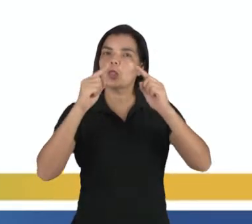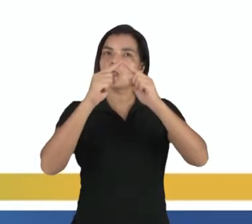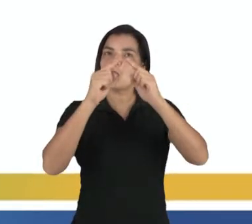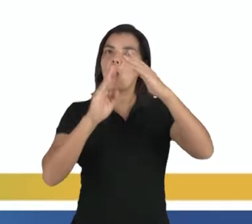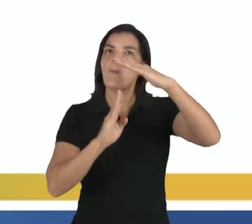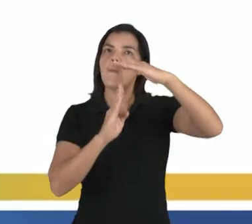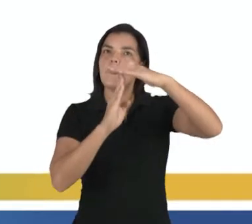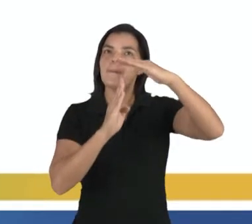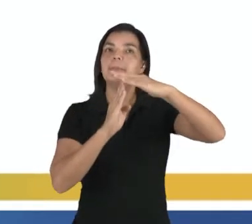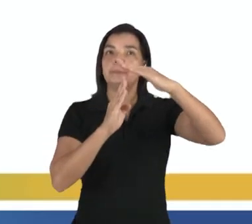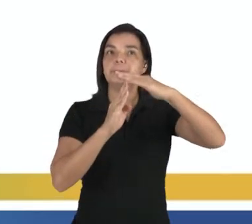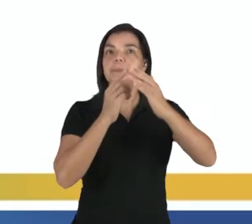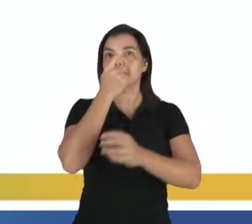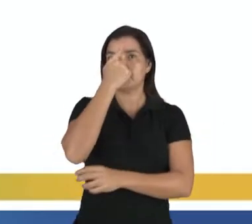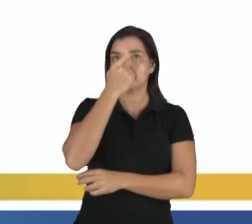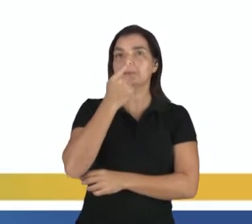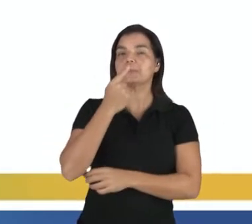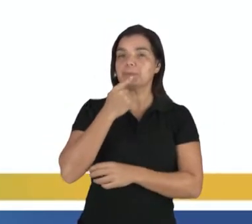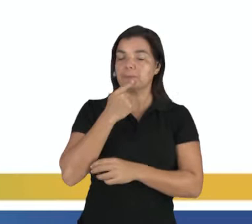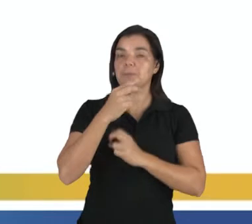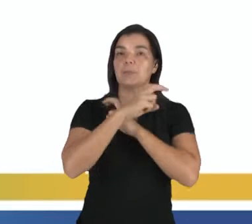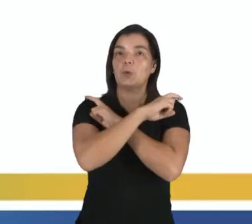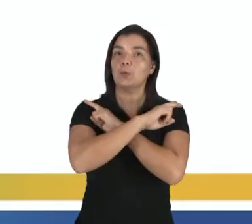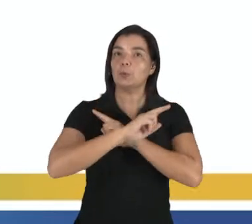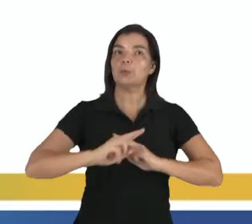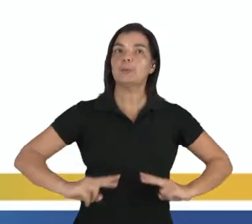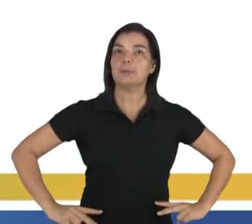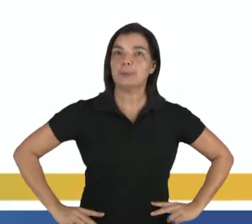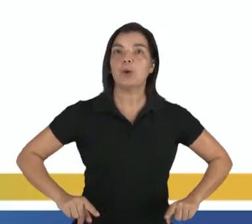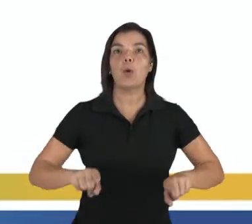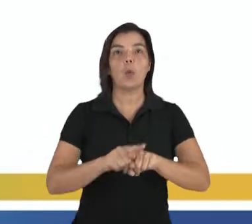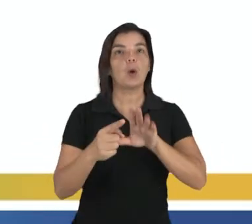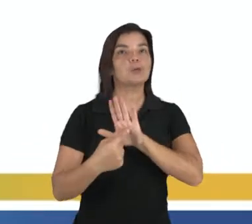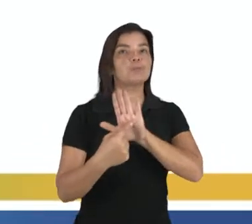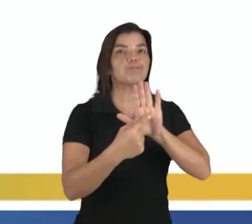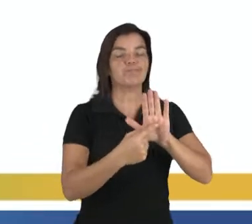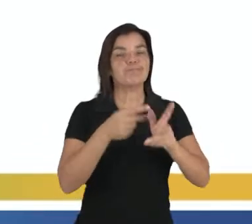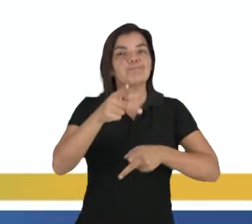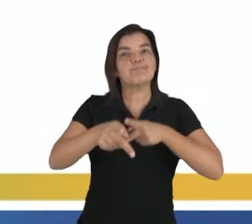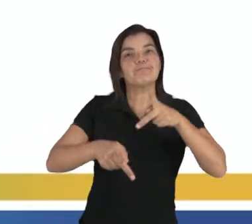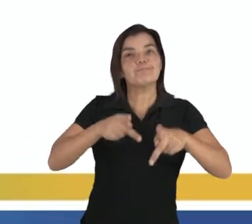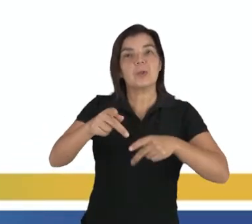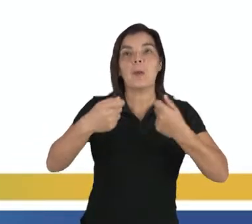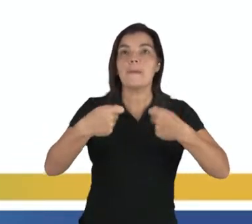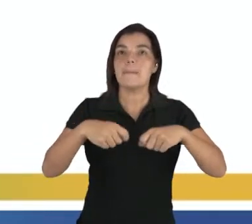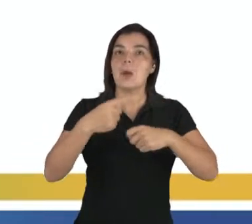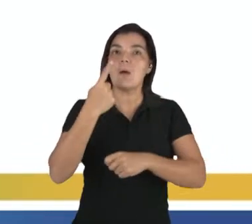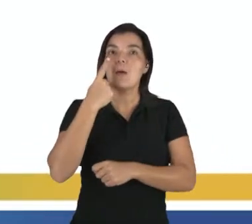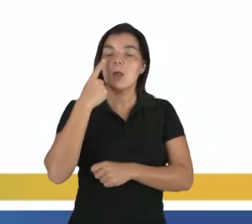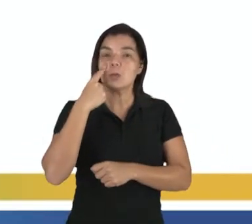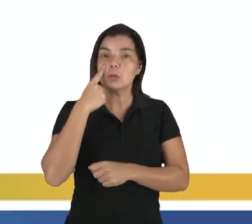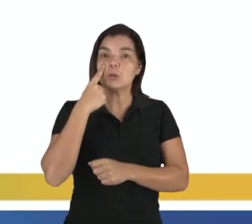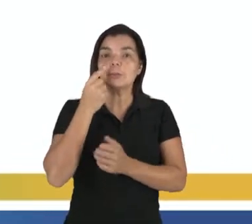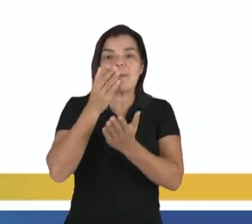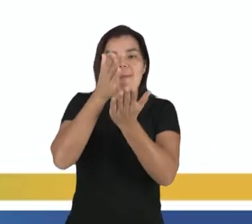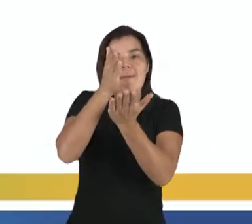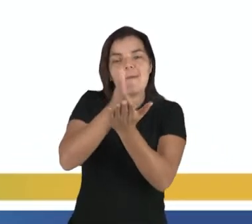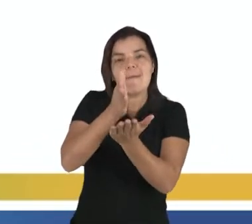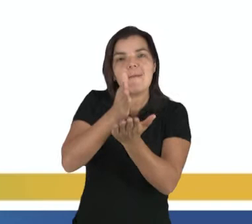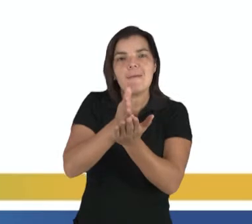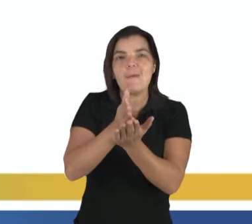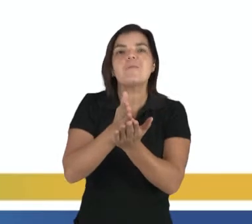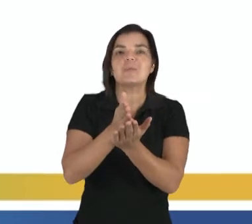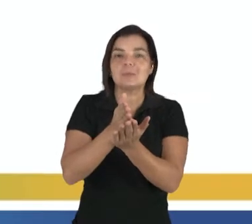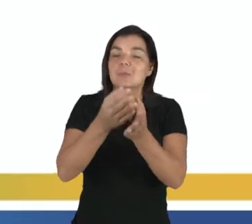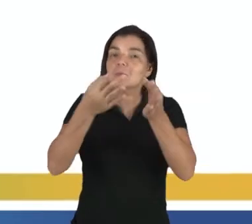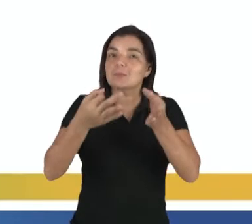topo da pirâmide, os sinais de trânsito podem significar a mensagem de que a população precisava encontrar direções, os